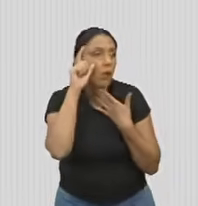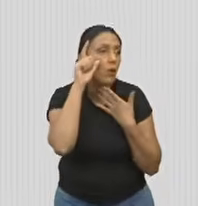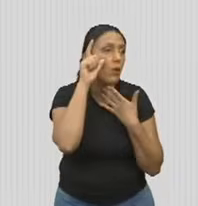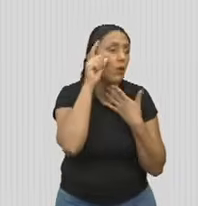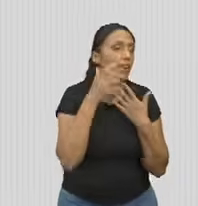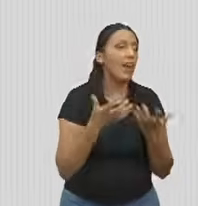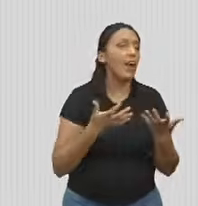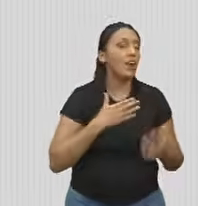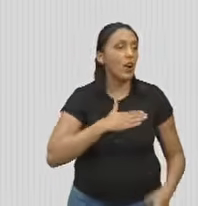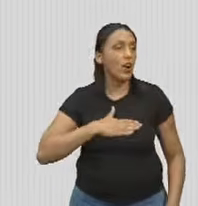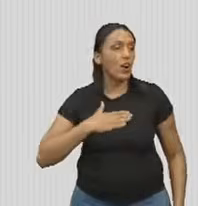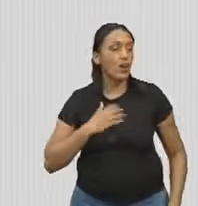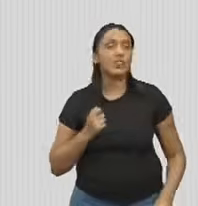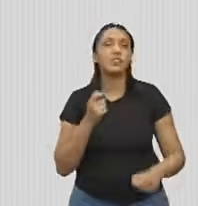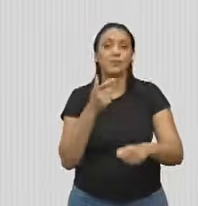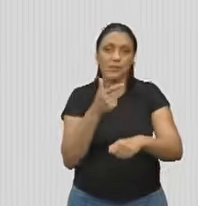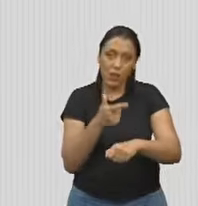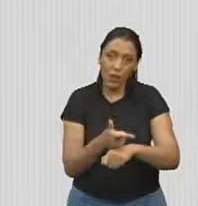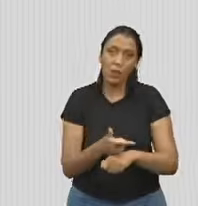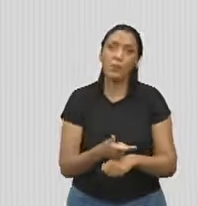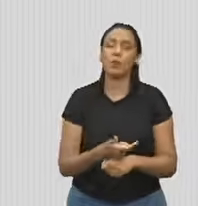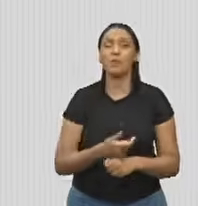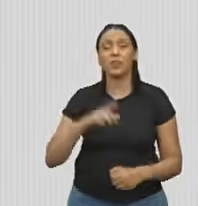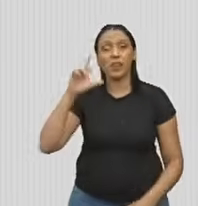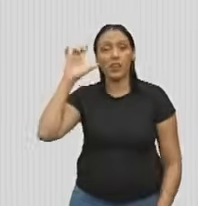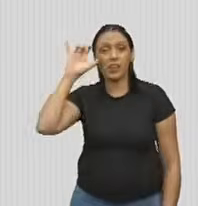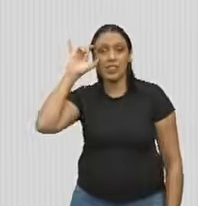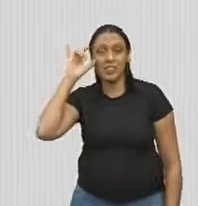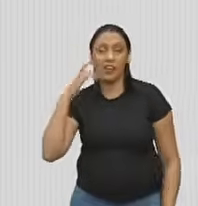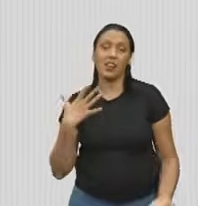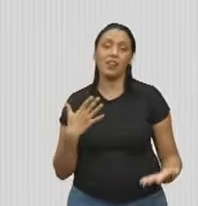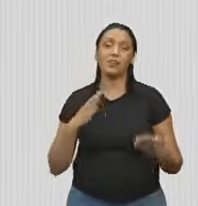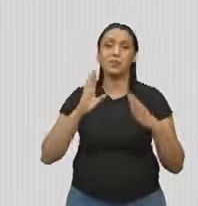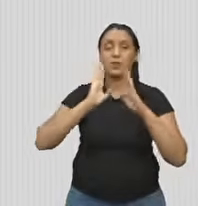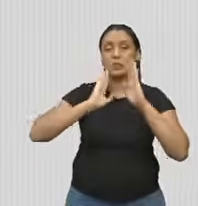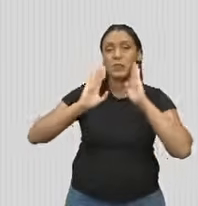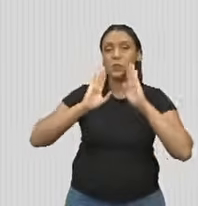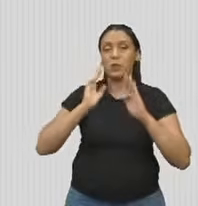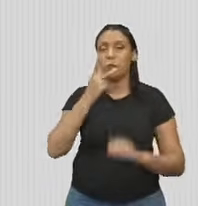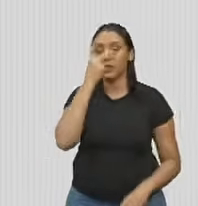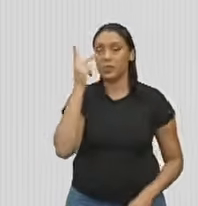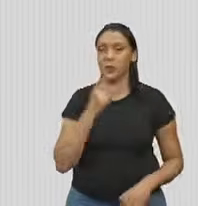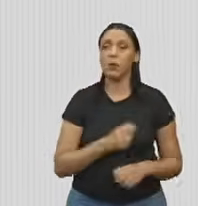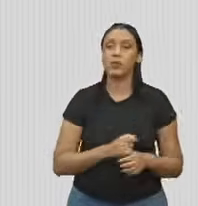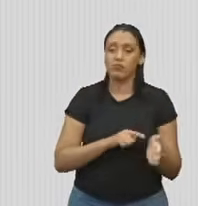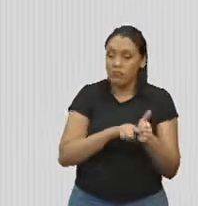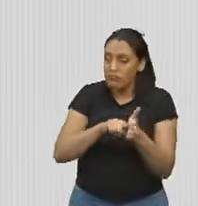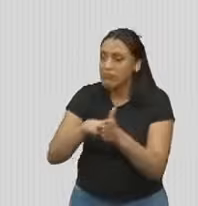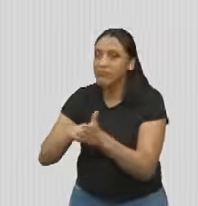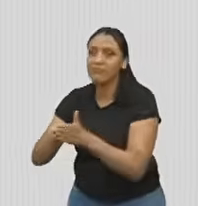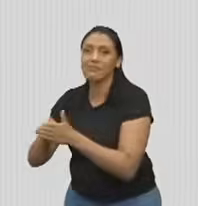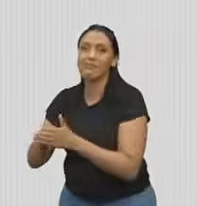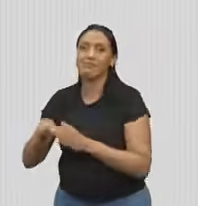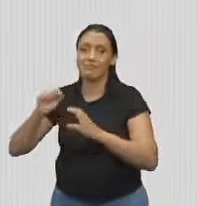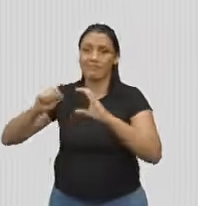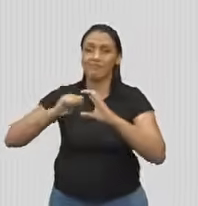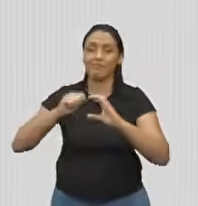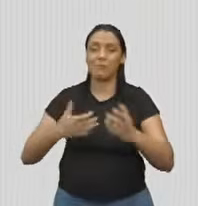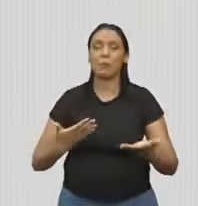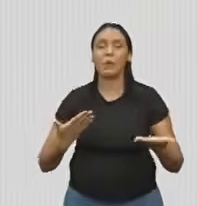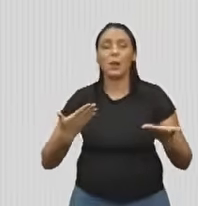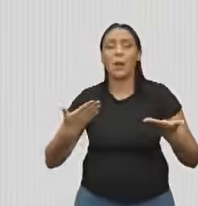cliente está muito na internet, Instagram, Facebook, né? Ele pesquisa muito. Mas hoje o que mais nos gratifica é saber que a gente está fazendo